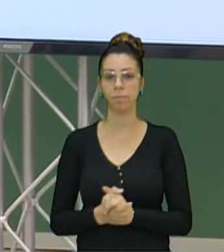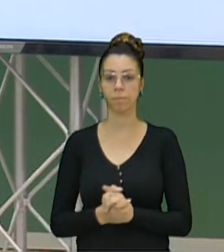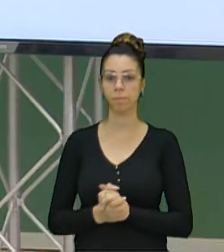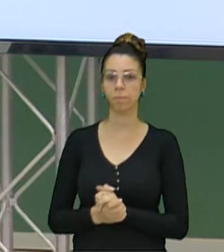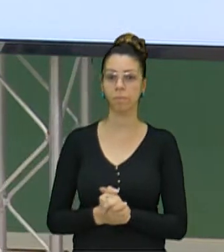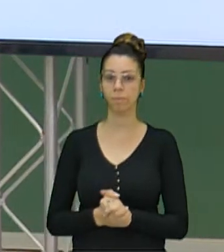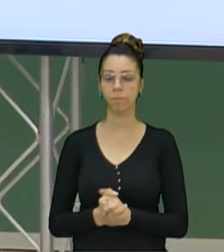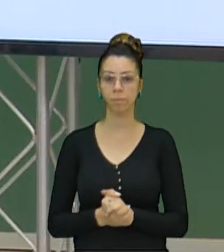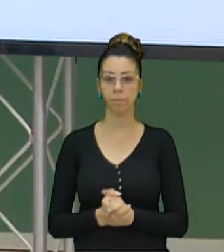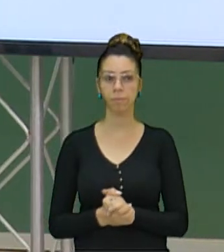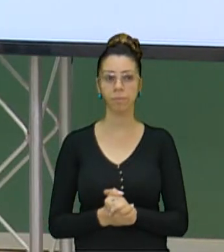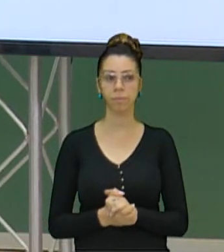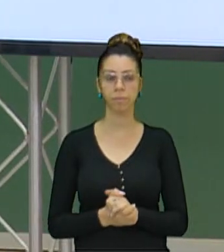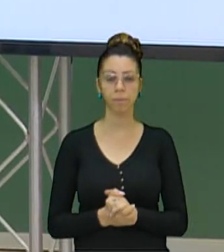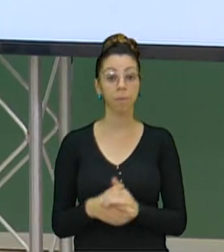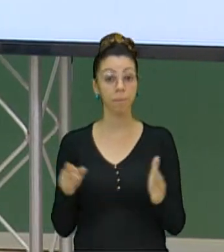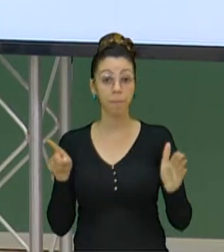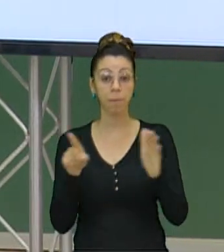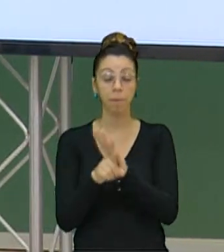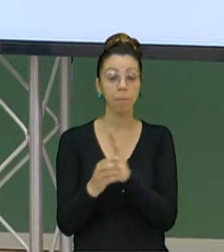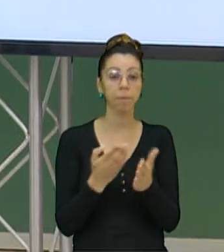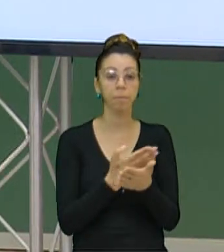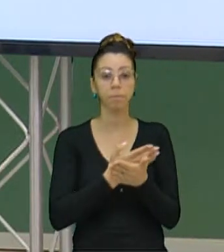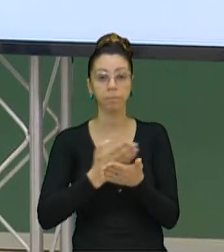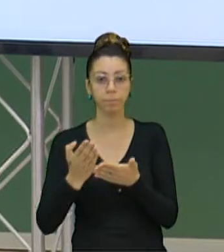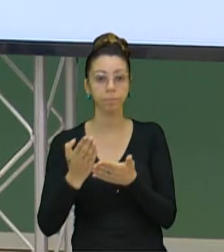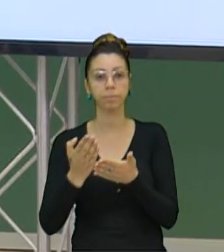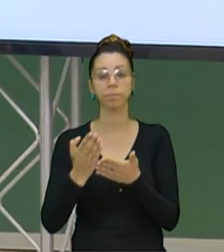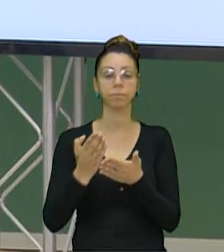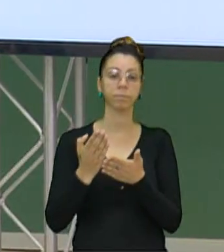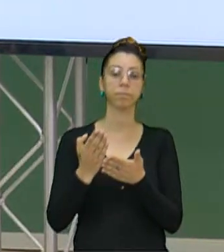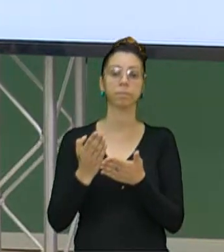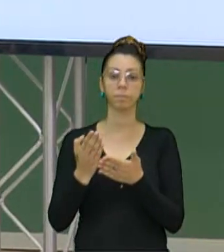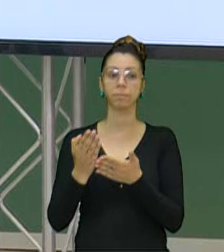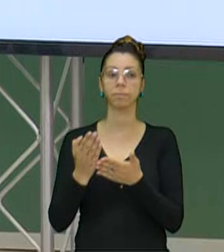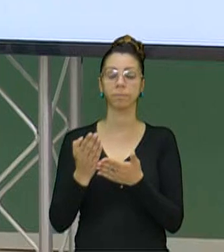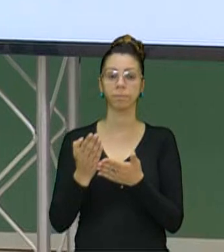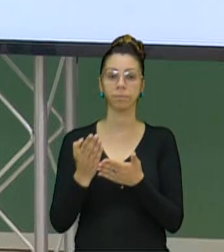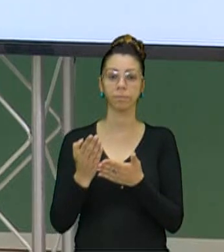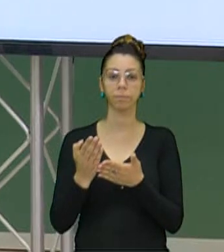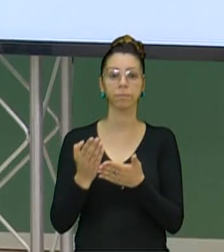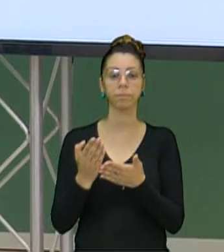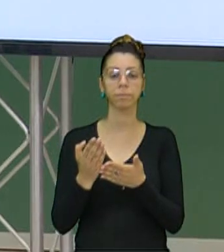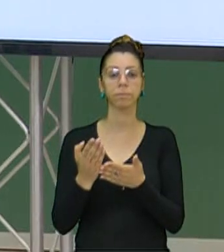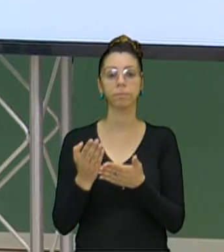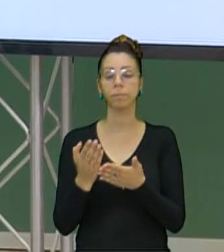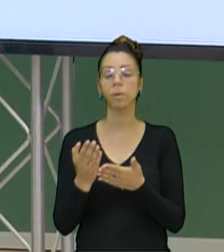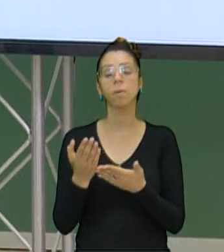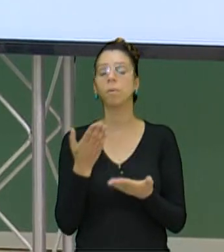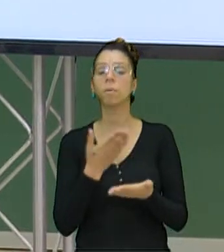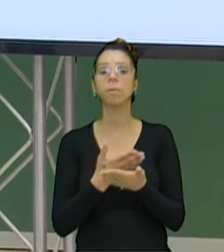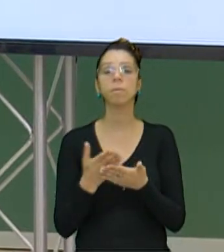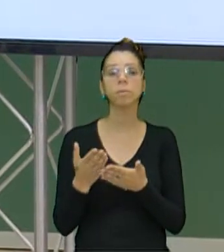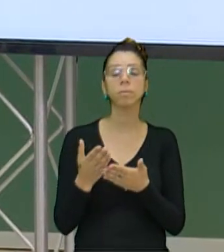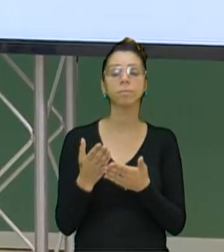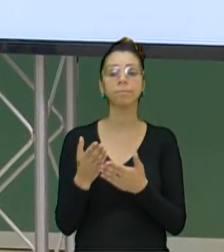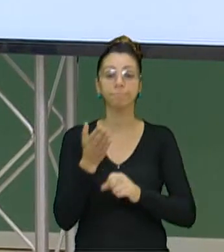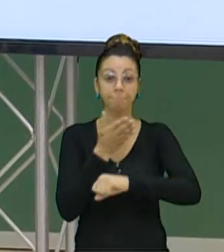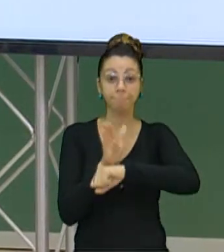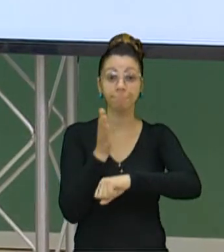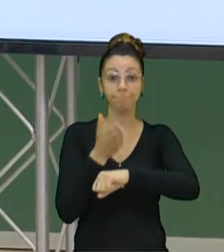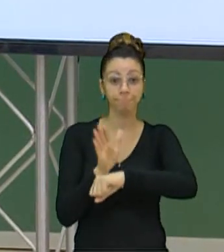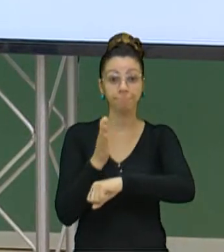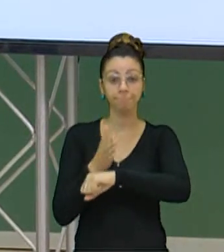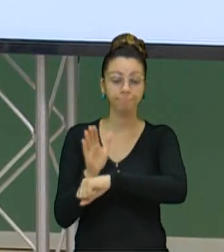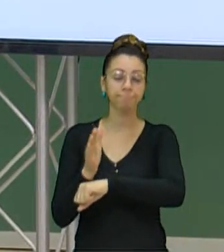lá. Então, um quiz aí para a gente poder começar aqui nossos trabalhos, né? Na verdade, para começar, a gente aqueceu o primeiro